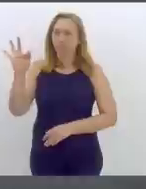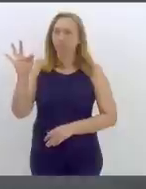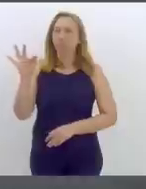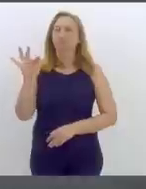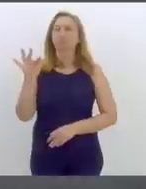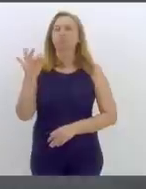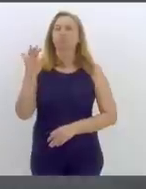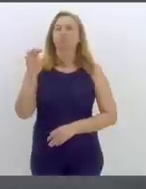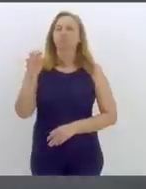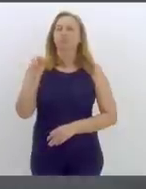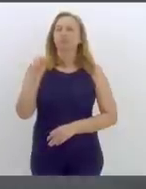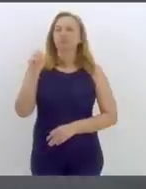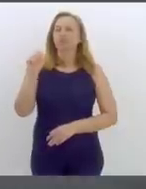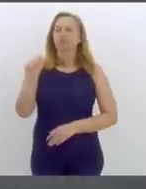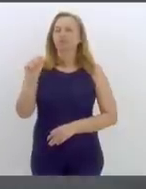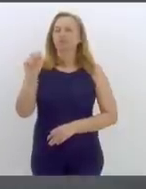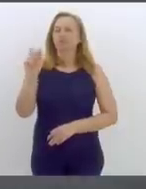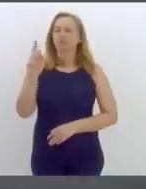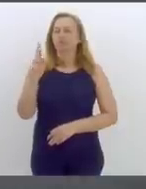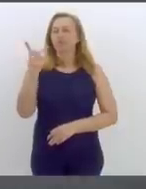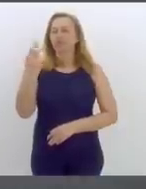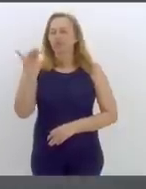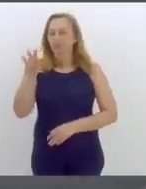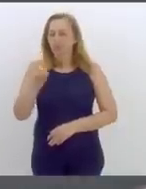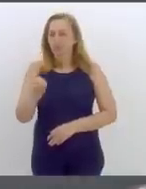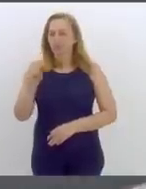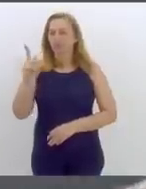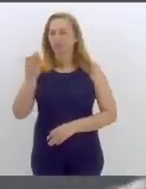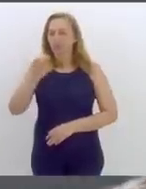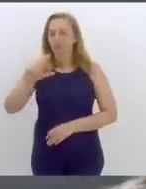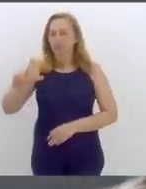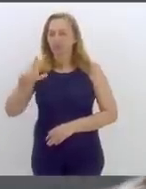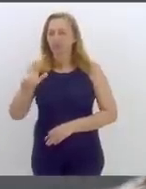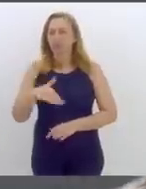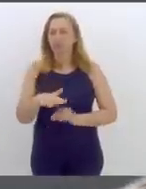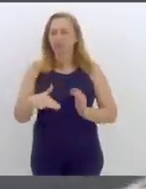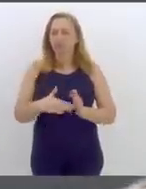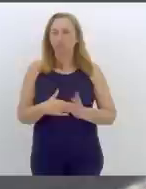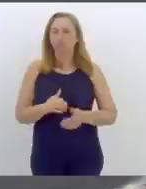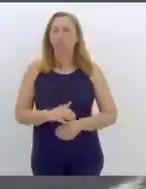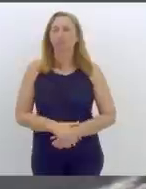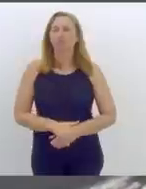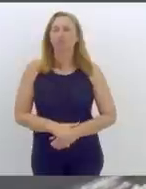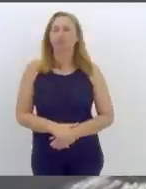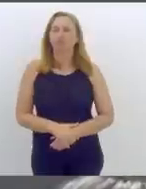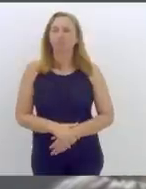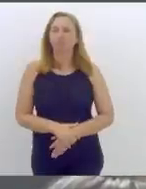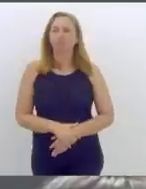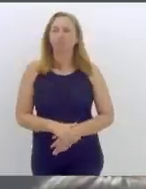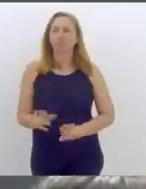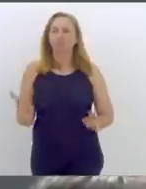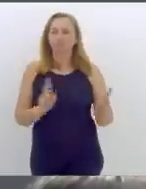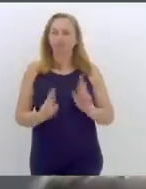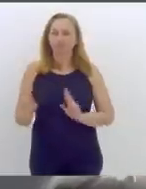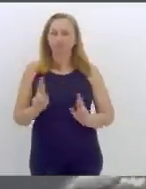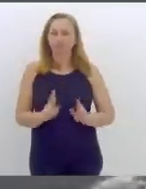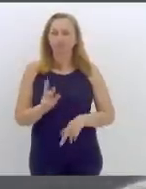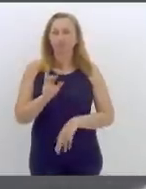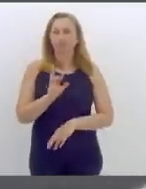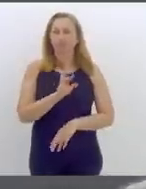aqui é um cumprimento aos demais militares presentes com relação ao nosso